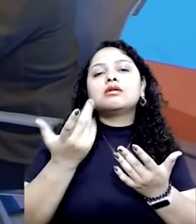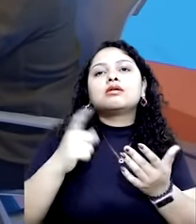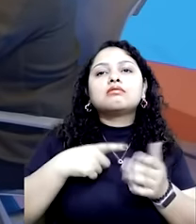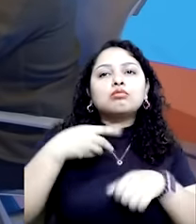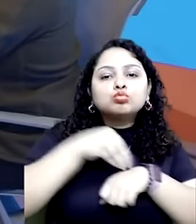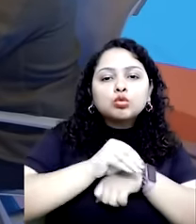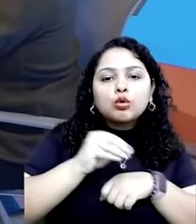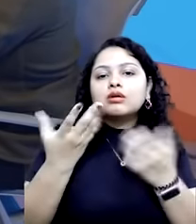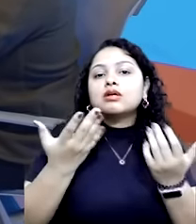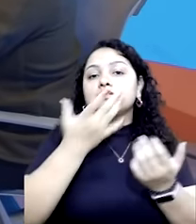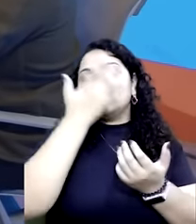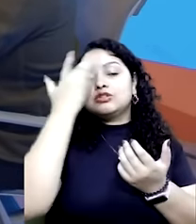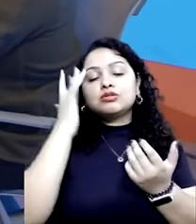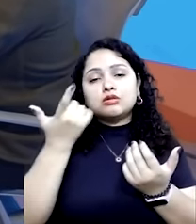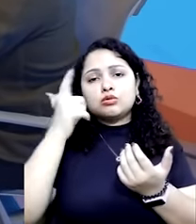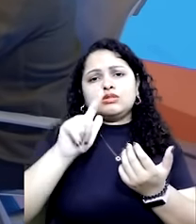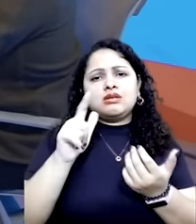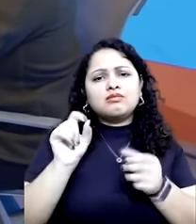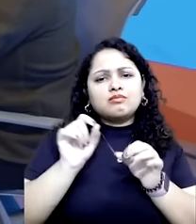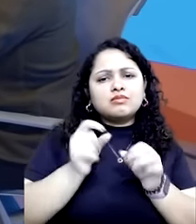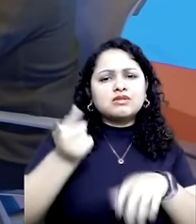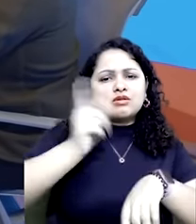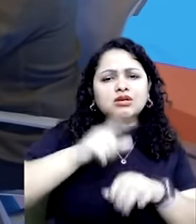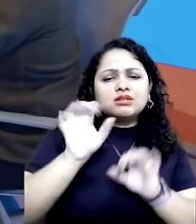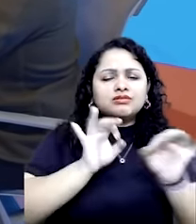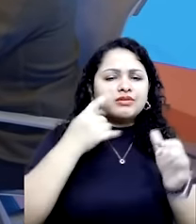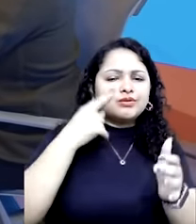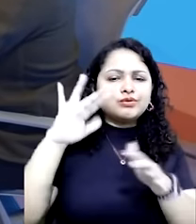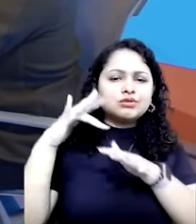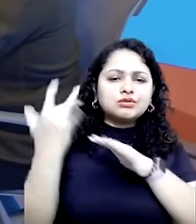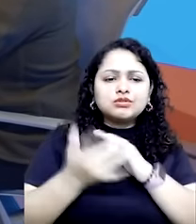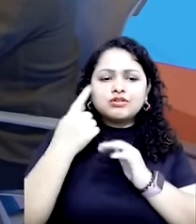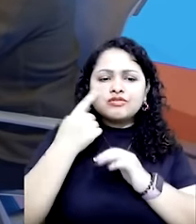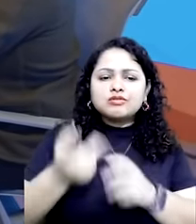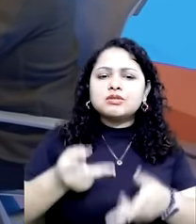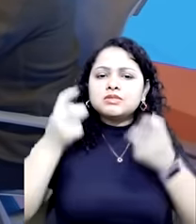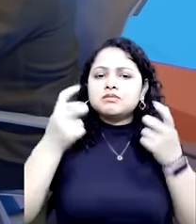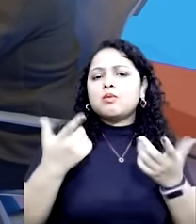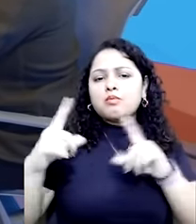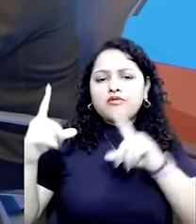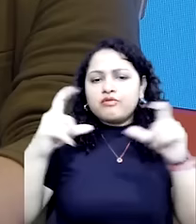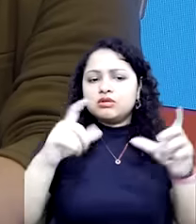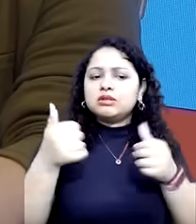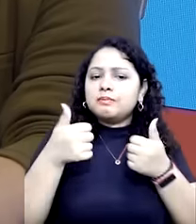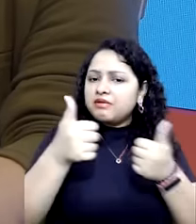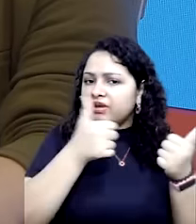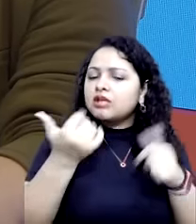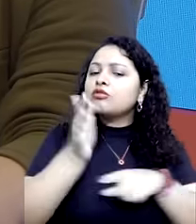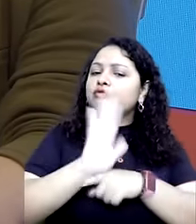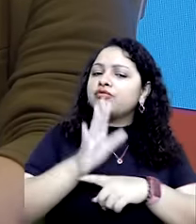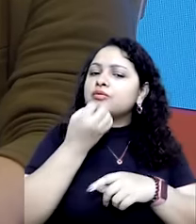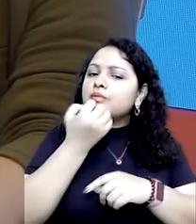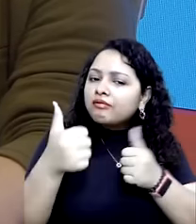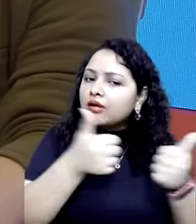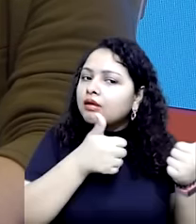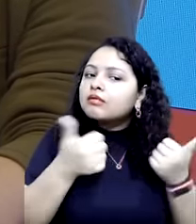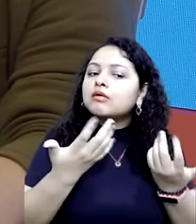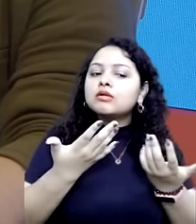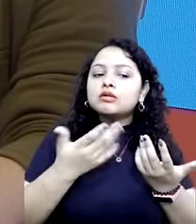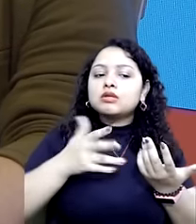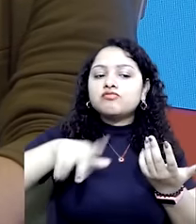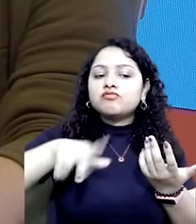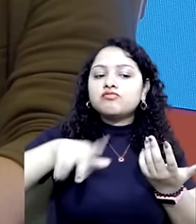Um Toque a Mais as pessoas com consegue a gente consegue na hora que a gente tá vendo as redes sociais a gente consegue perceber uma foto bem feita um vídeo bem feito não